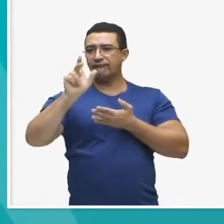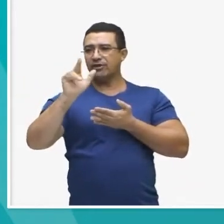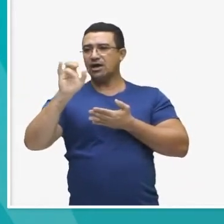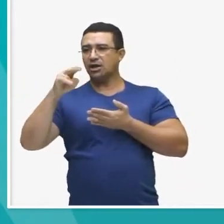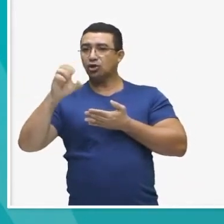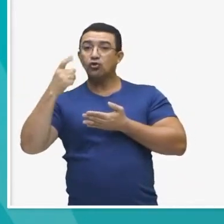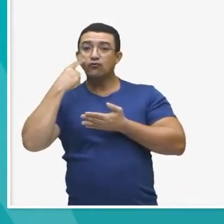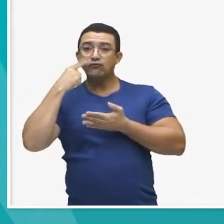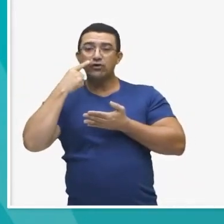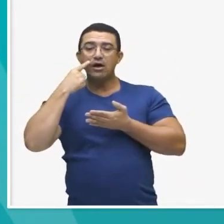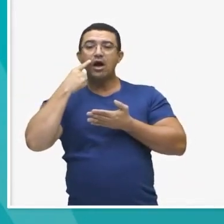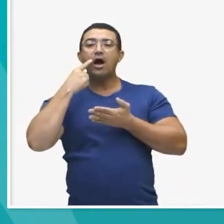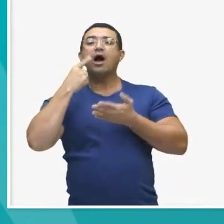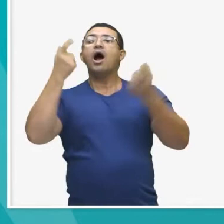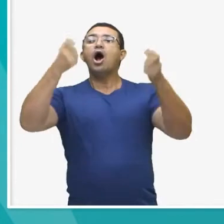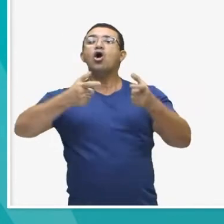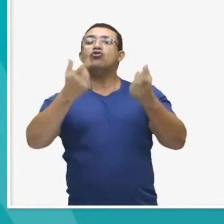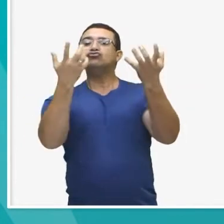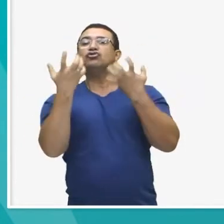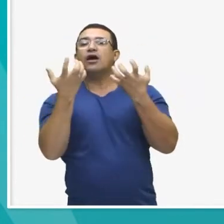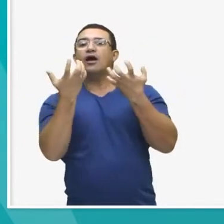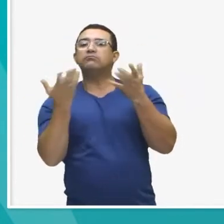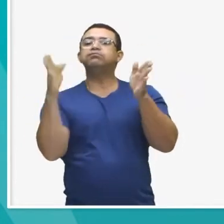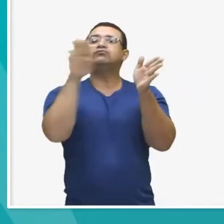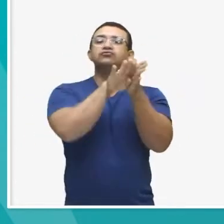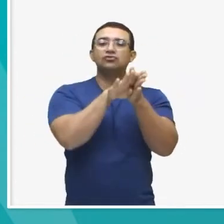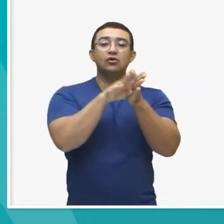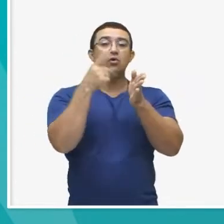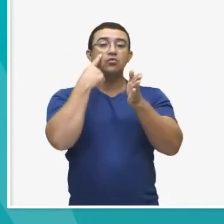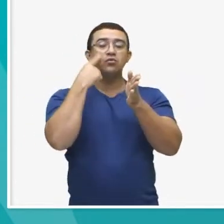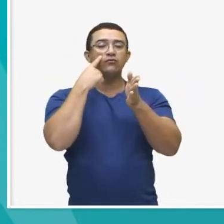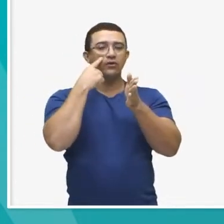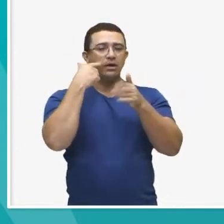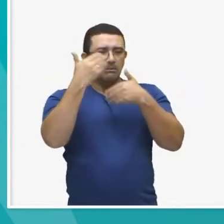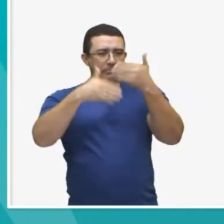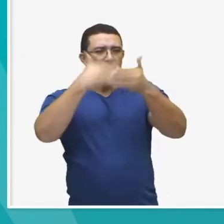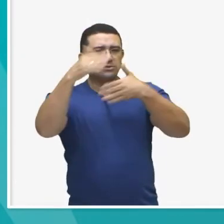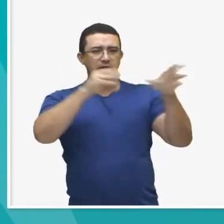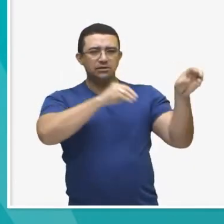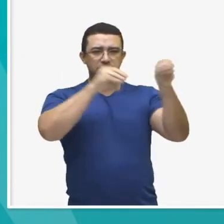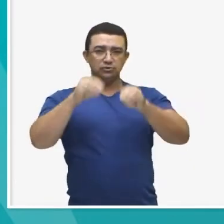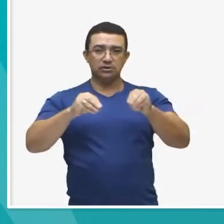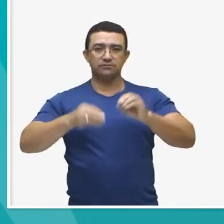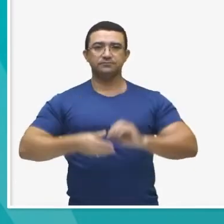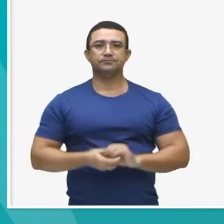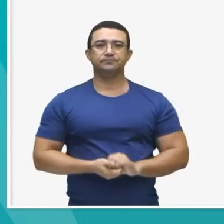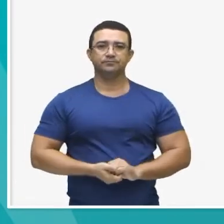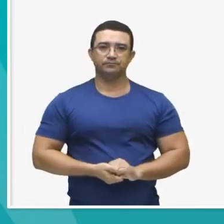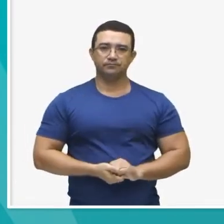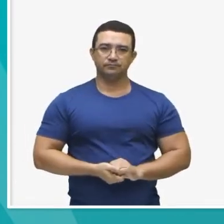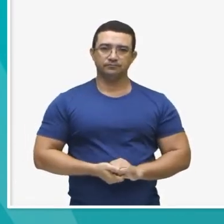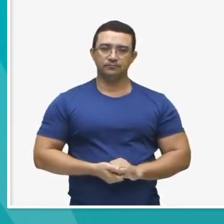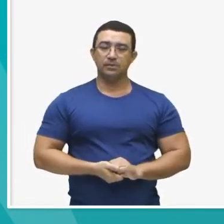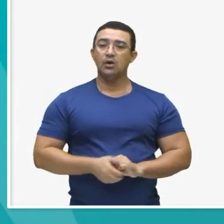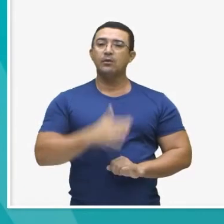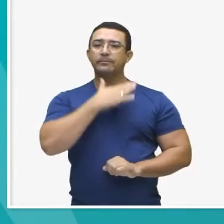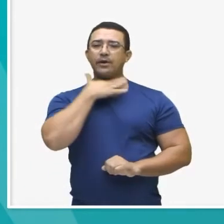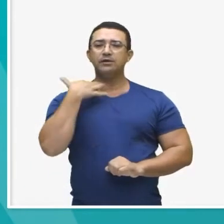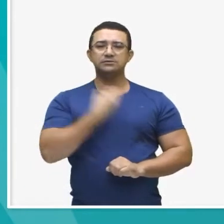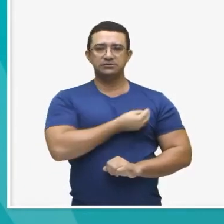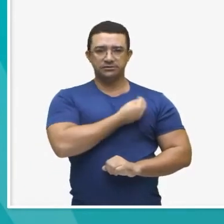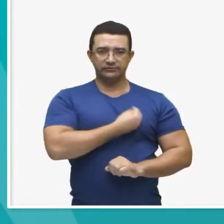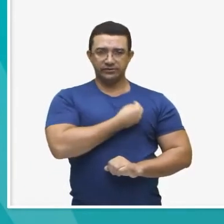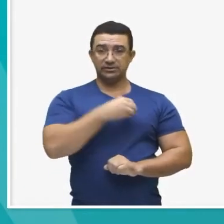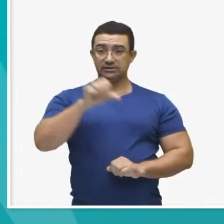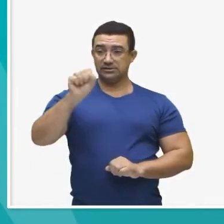então conhecer um pouquinho a história desse processo migratório. Vamos acompanhar o Severino. Então, olhem só, Morte e Vida Severina, como eu já disse a